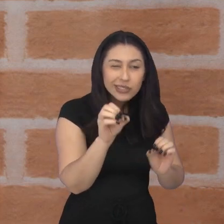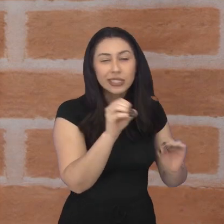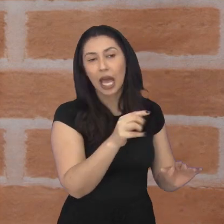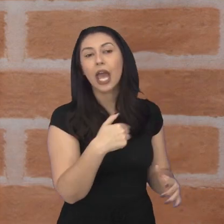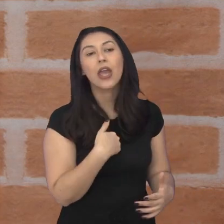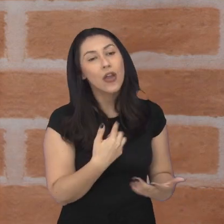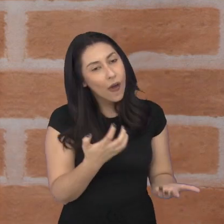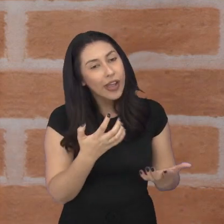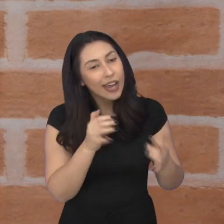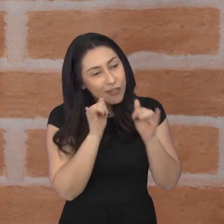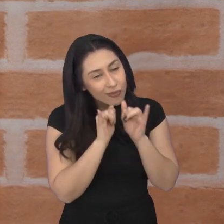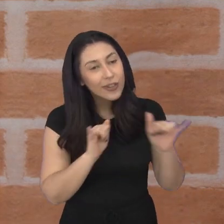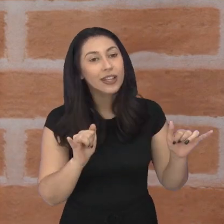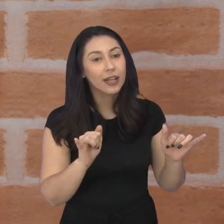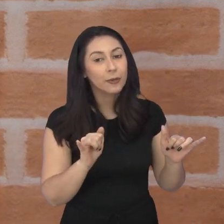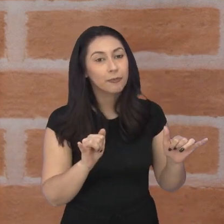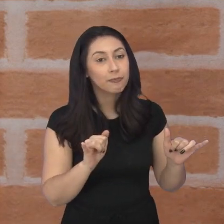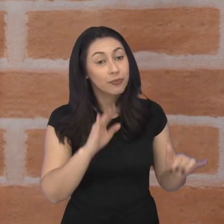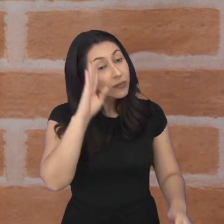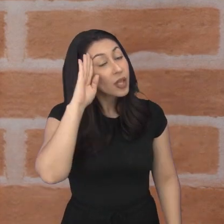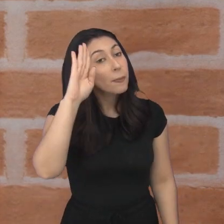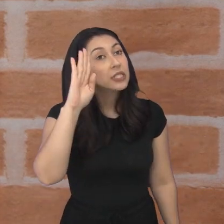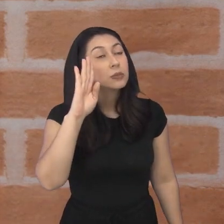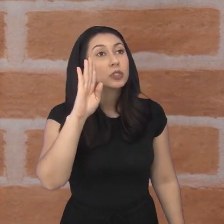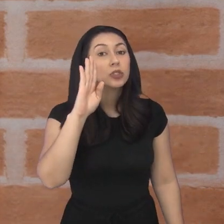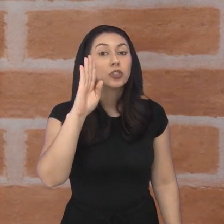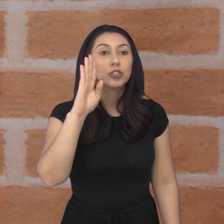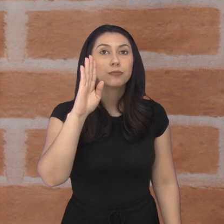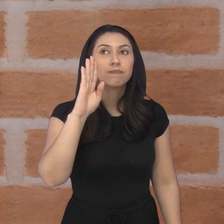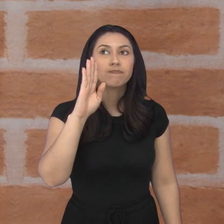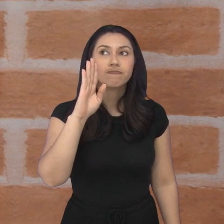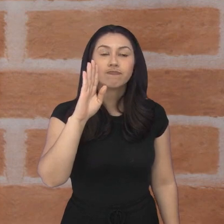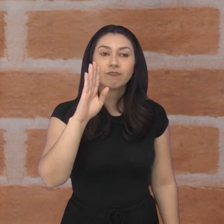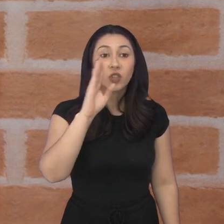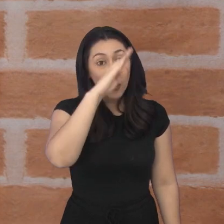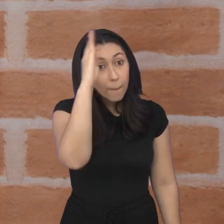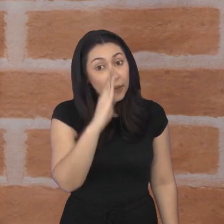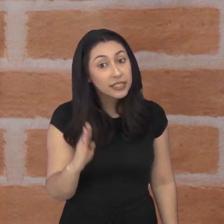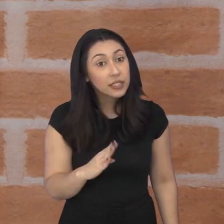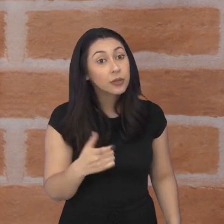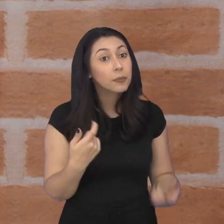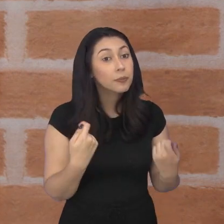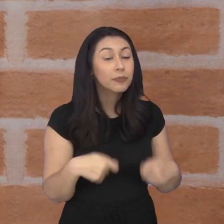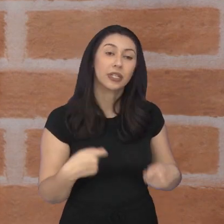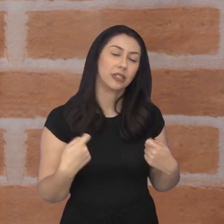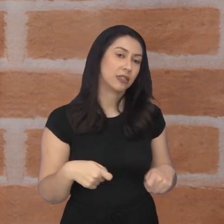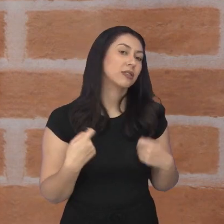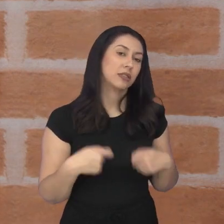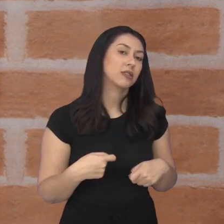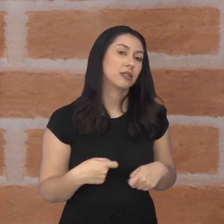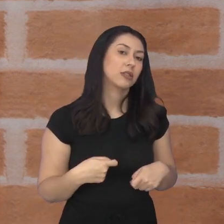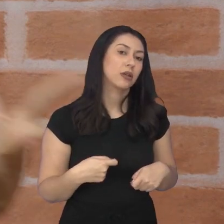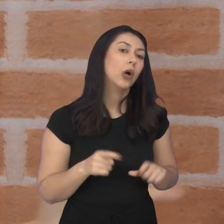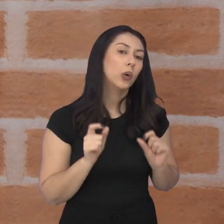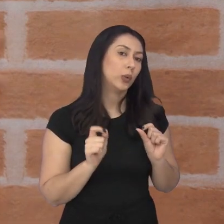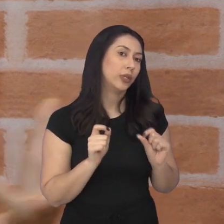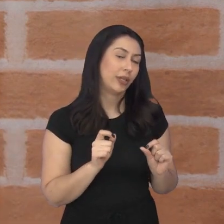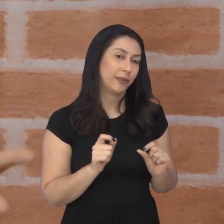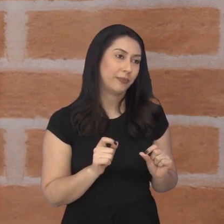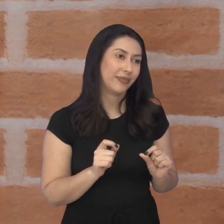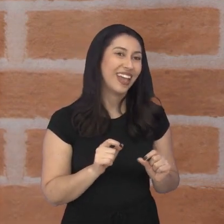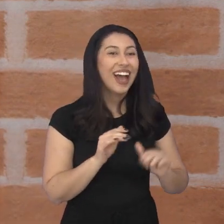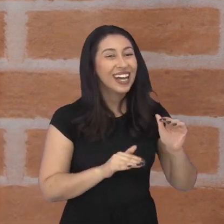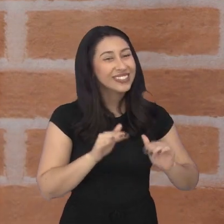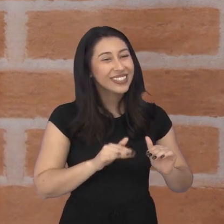faço questão de falar, principalmente dessa parte que eu acho que o brasileiro precisa mais, que eu acho que na nossa sociedade, os pais não